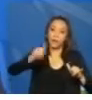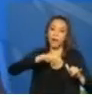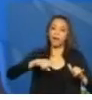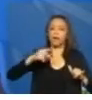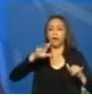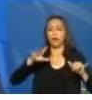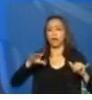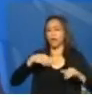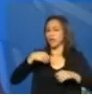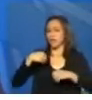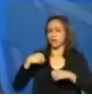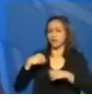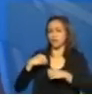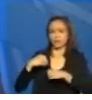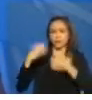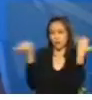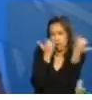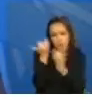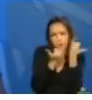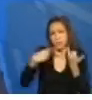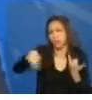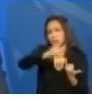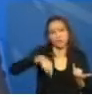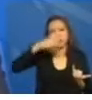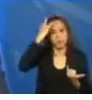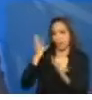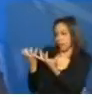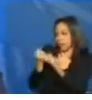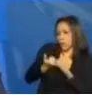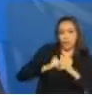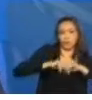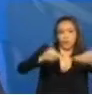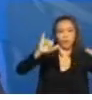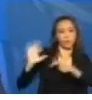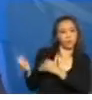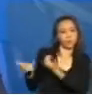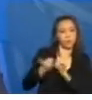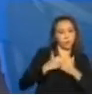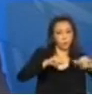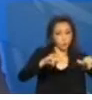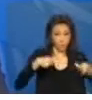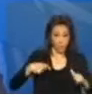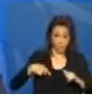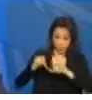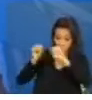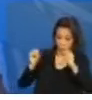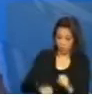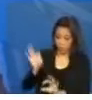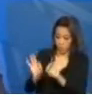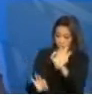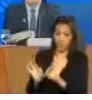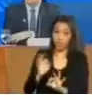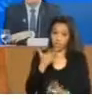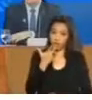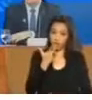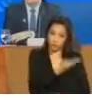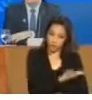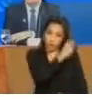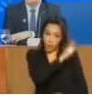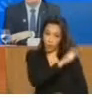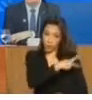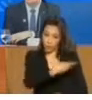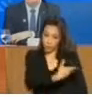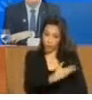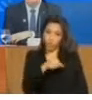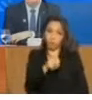as informações às pessoas, e com esse sistema que nós montamos, como disse o presidente Pedro, milhões de